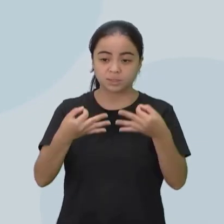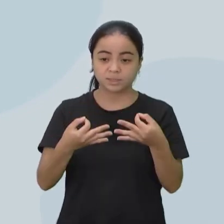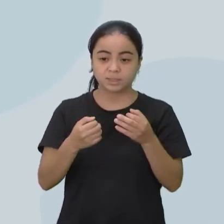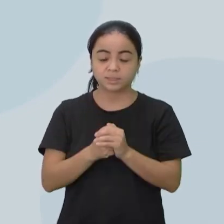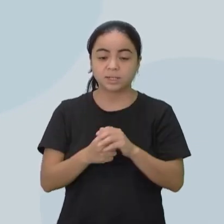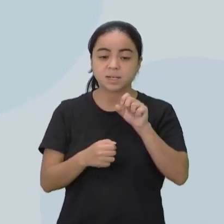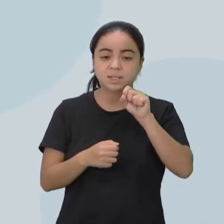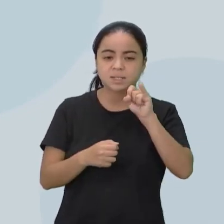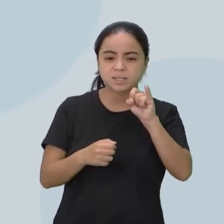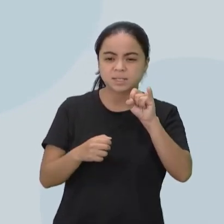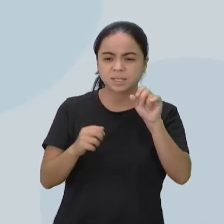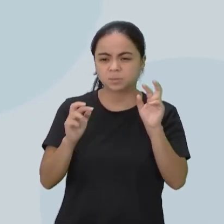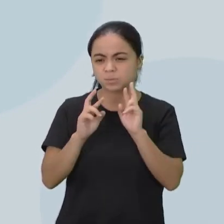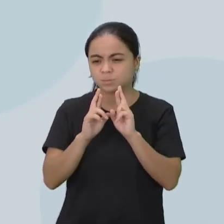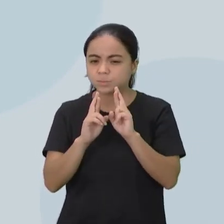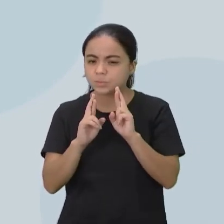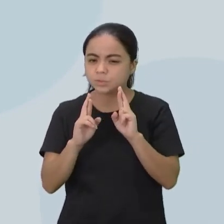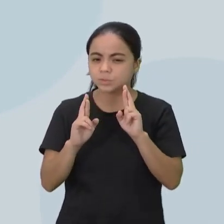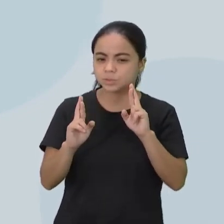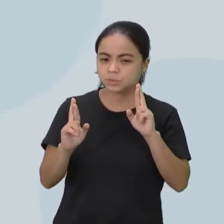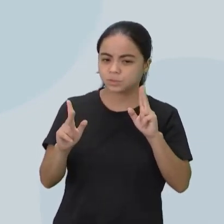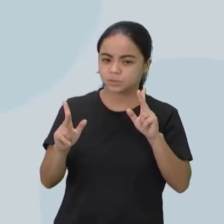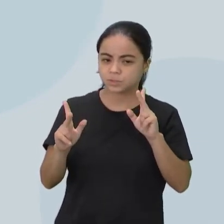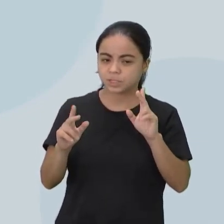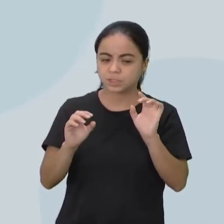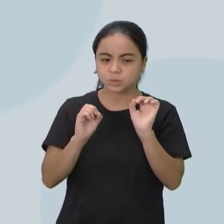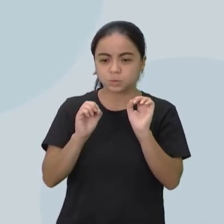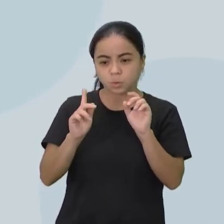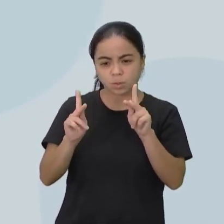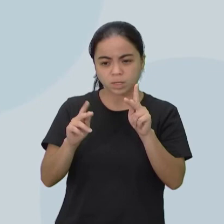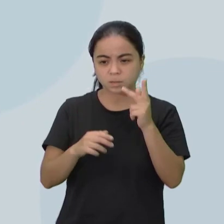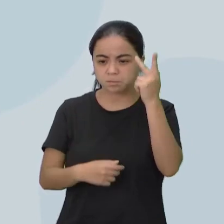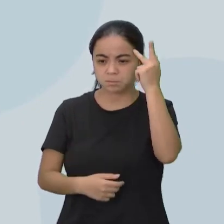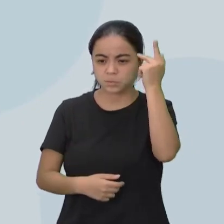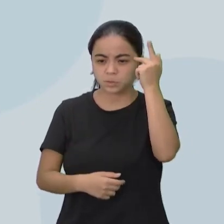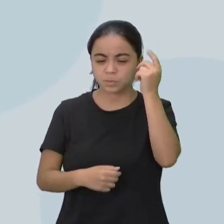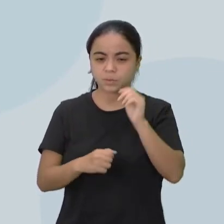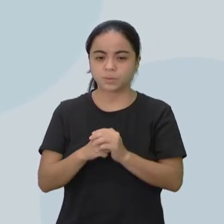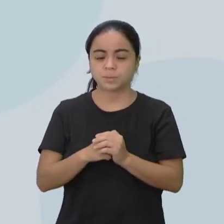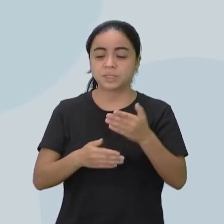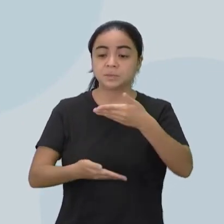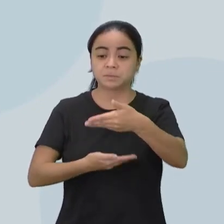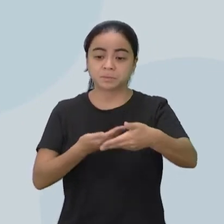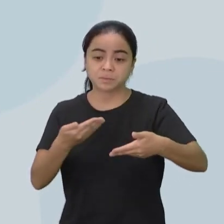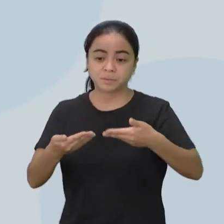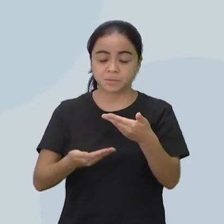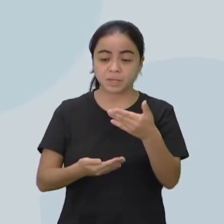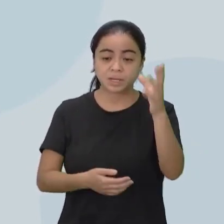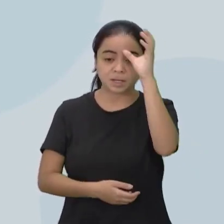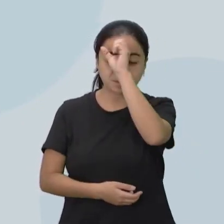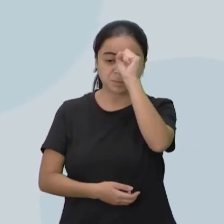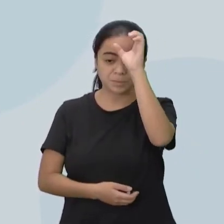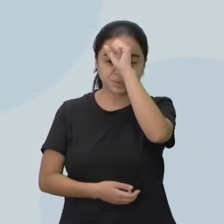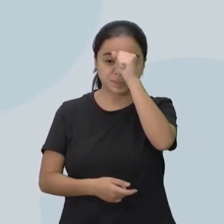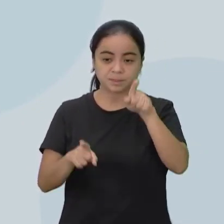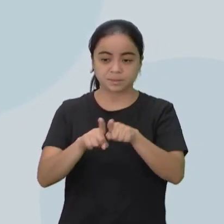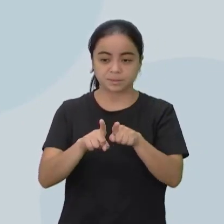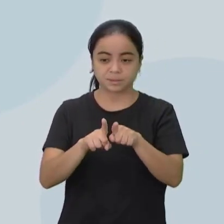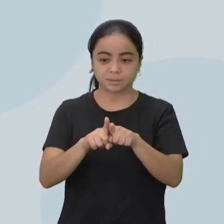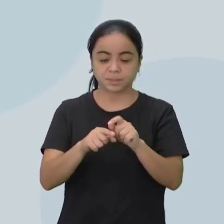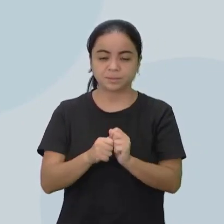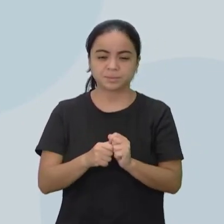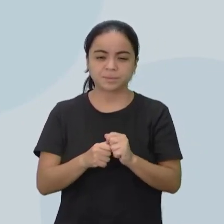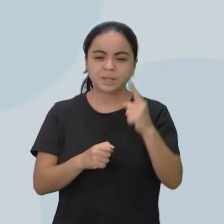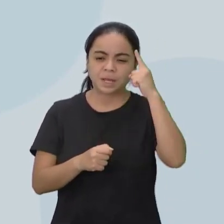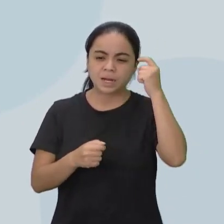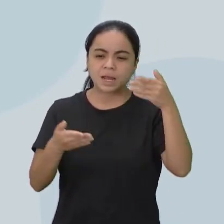de uma forma um pouco diferente da minha, não tem problema, tá certo? O legal é isso, e você aprender outras formas. A ideia aqui é que a